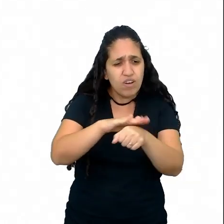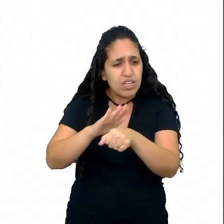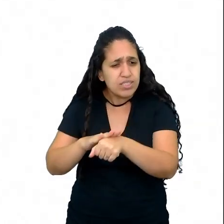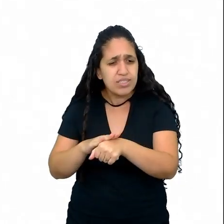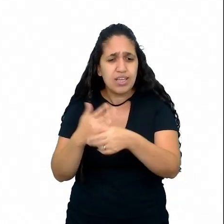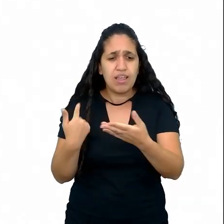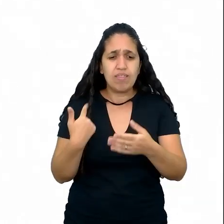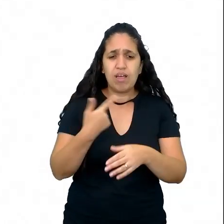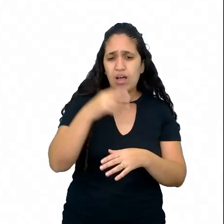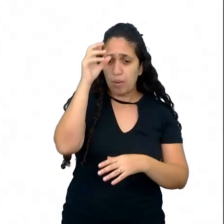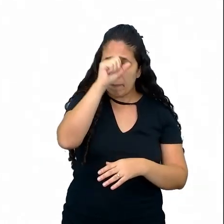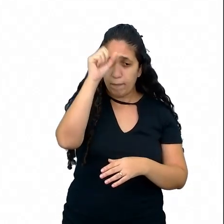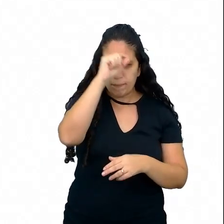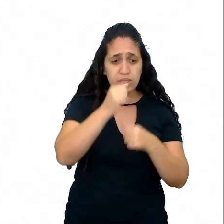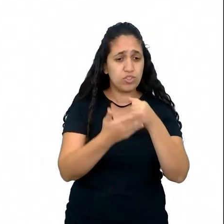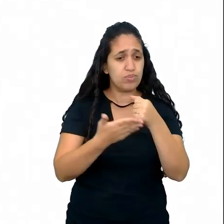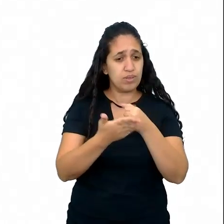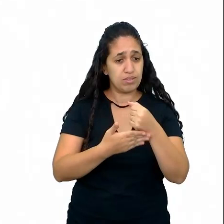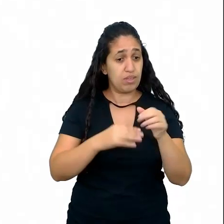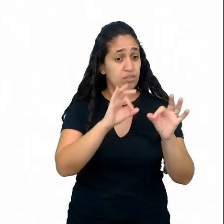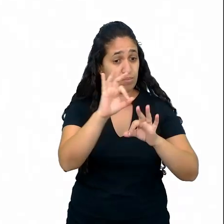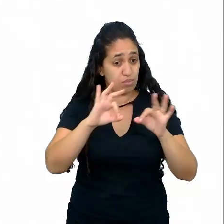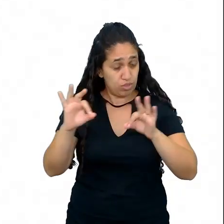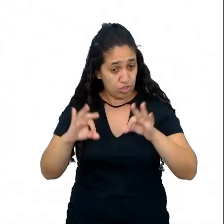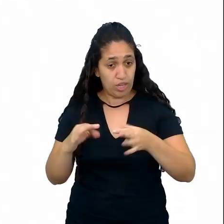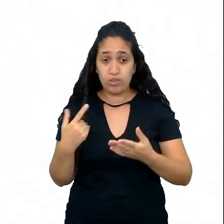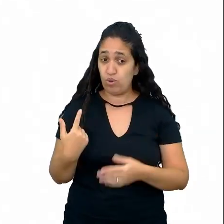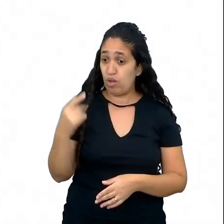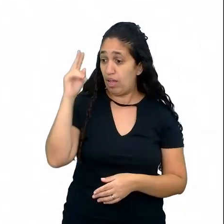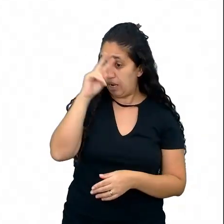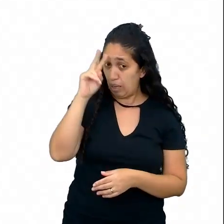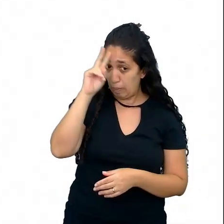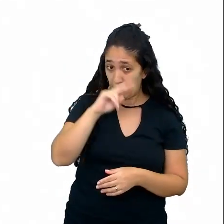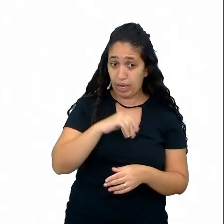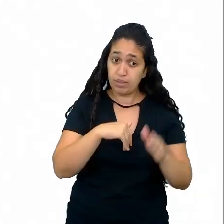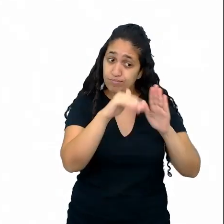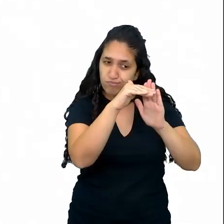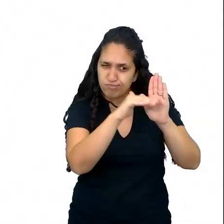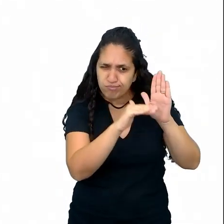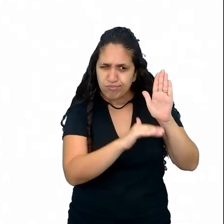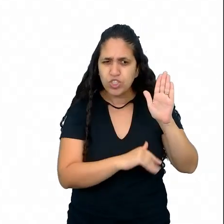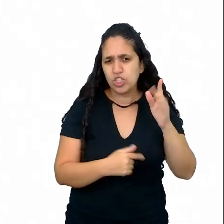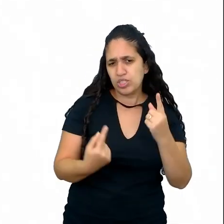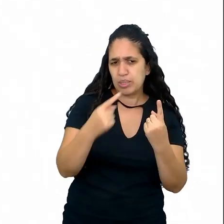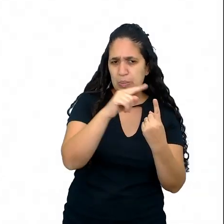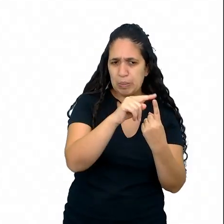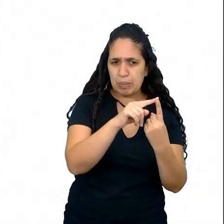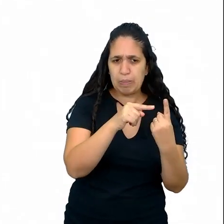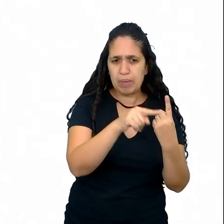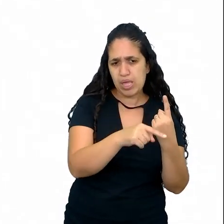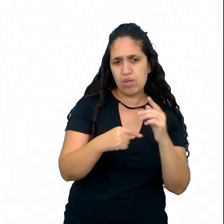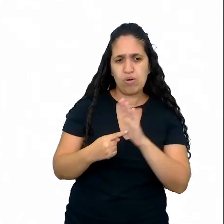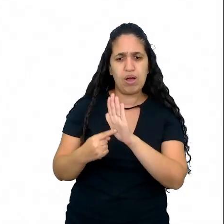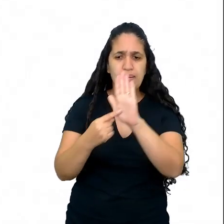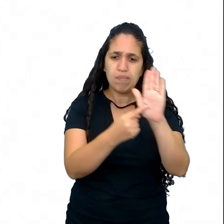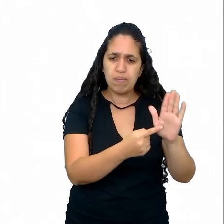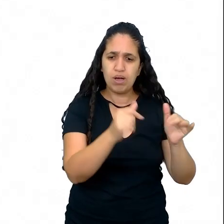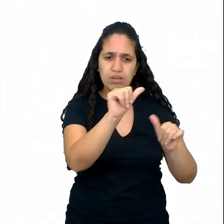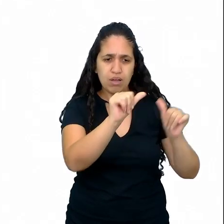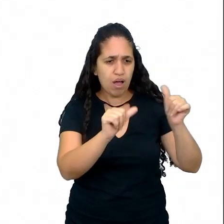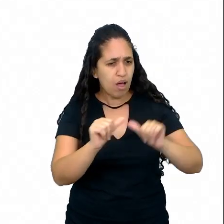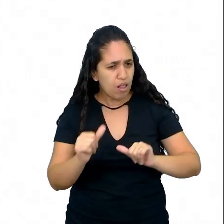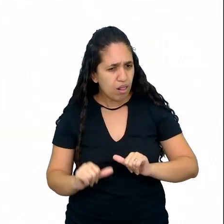aprendizagem baseada em projetos. Bom, então, só para a gente lembrar da nossa agenda de hoje, no primeiro momento, nós vamos fazer a apresentação e análise